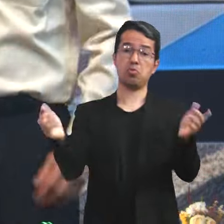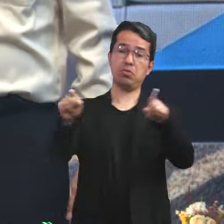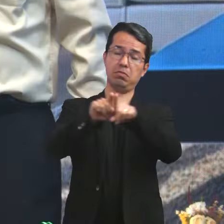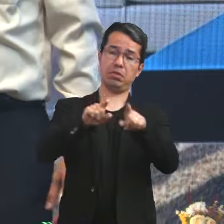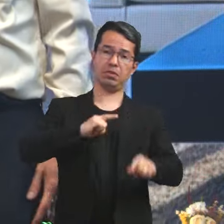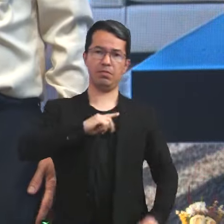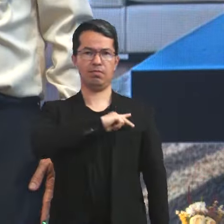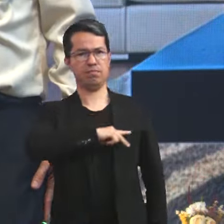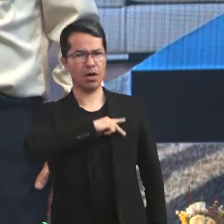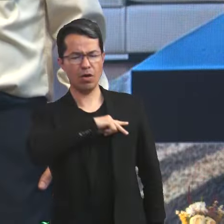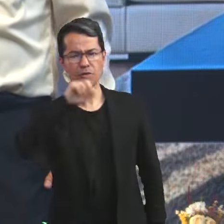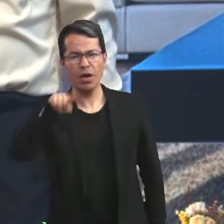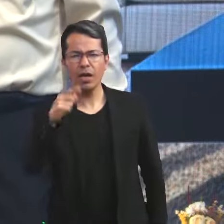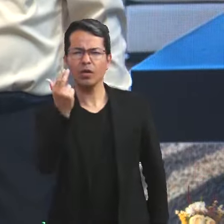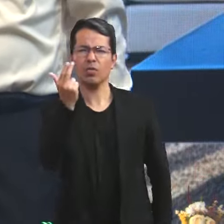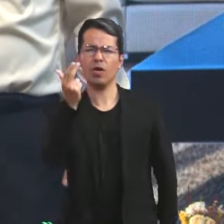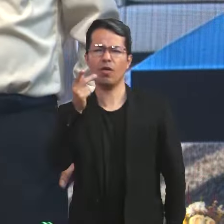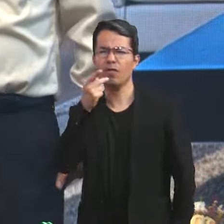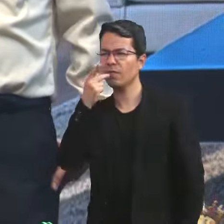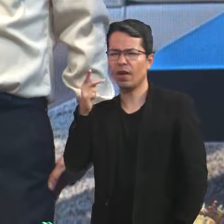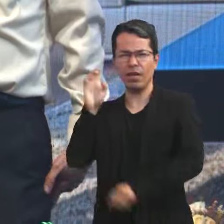palig pal